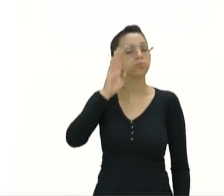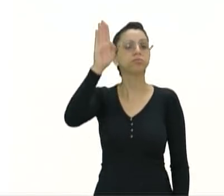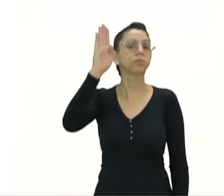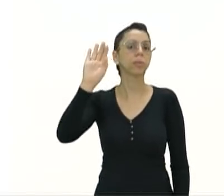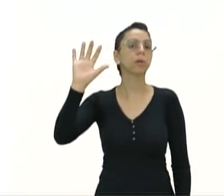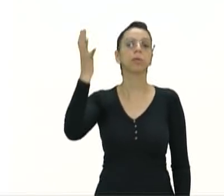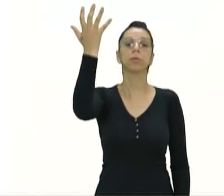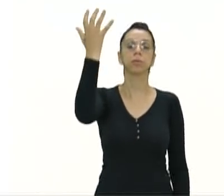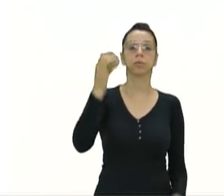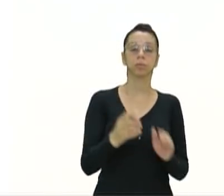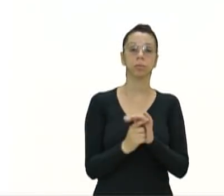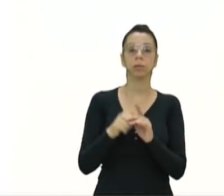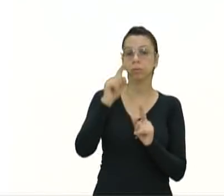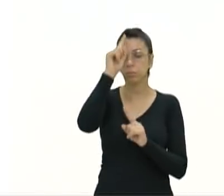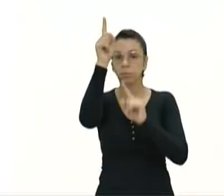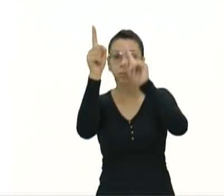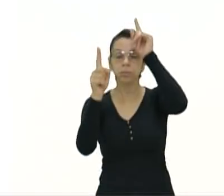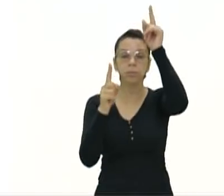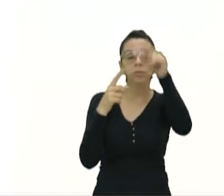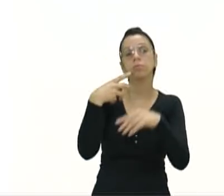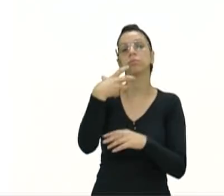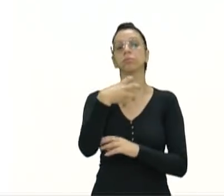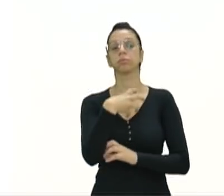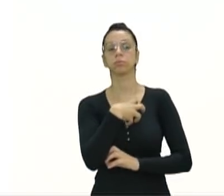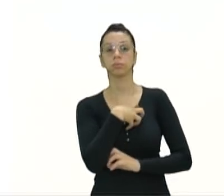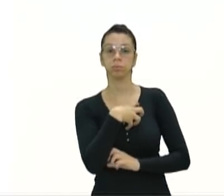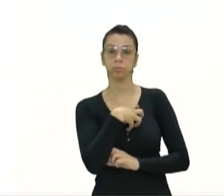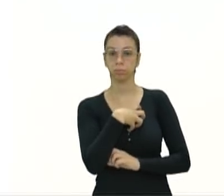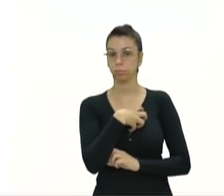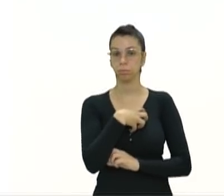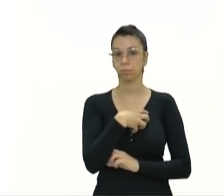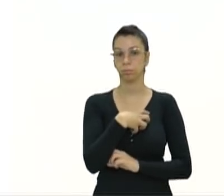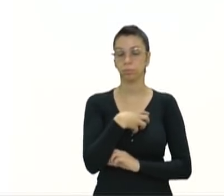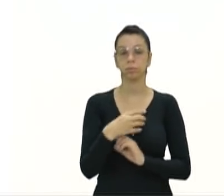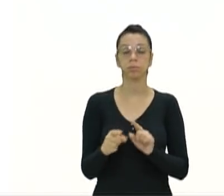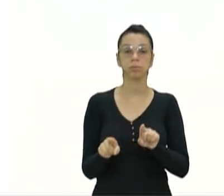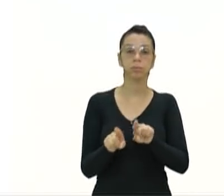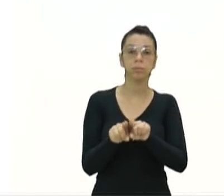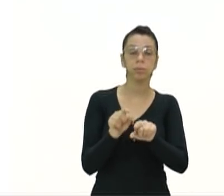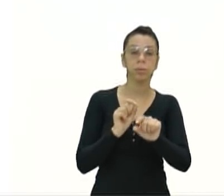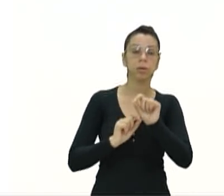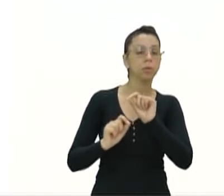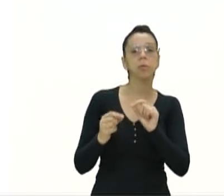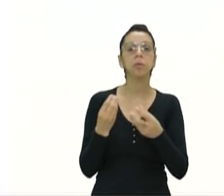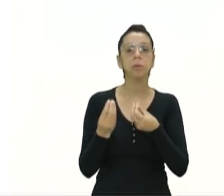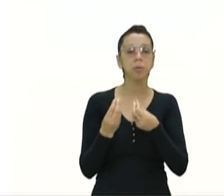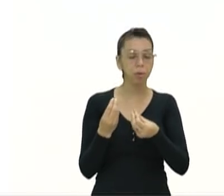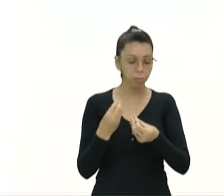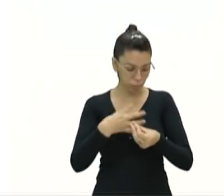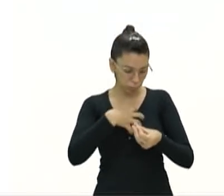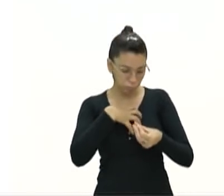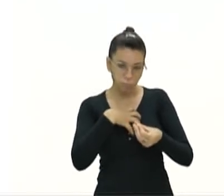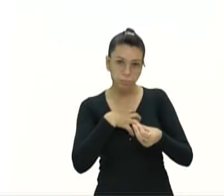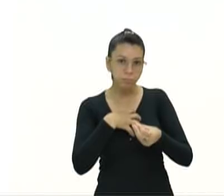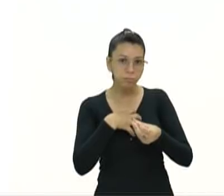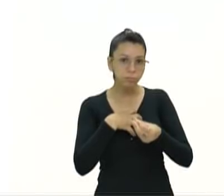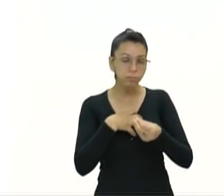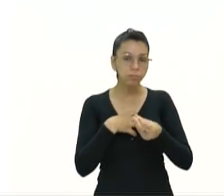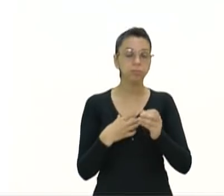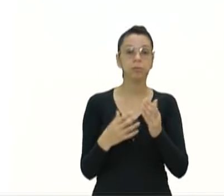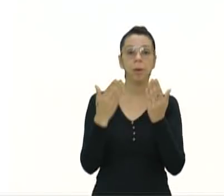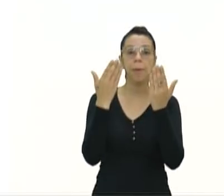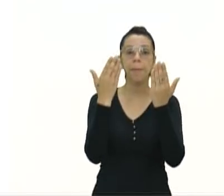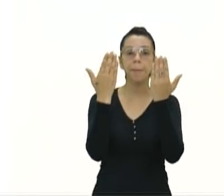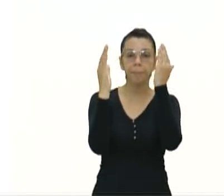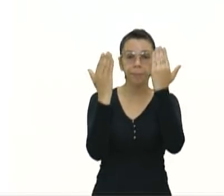da invenção, né, da sensibilidade, ou até mesmo de como você se sente, né, a questão psicológica. Então,